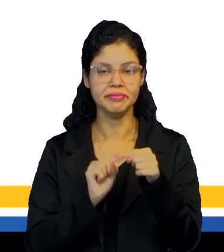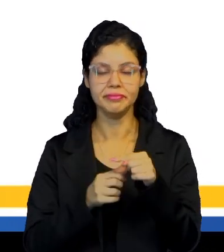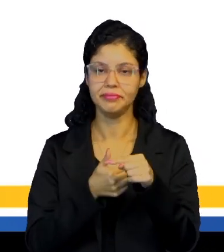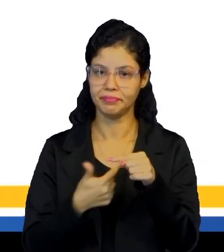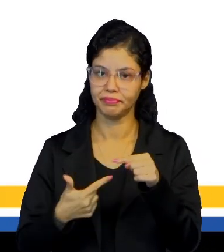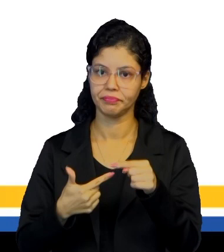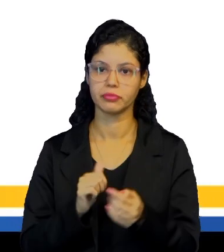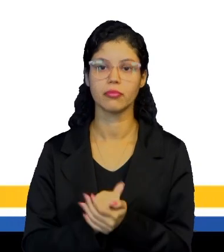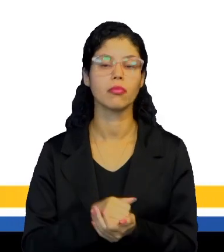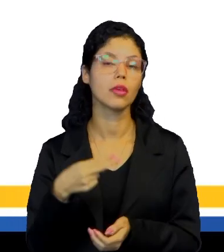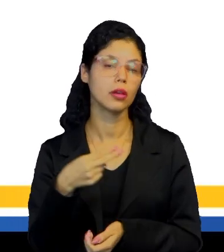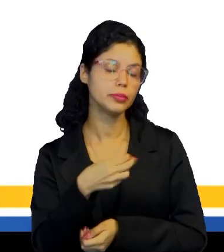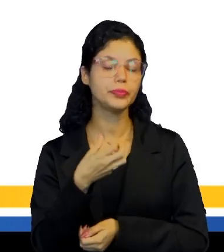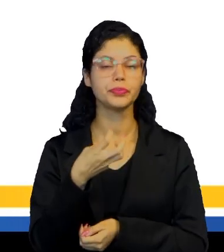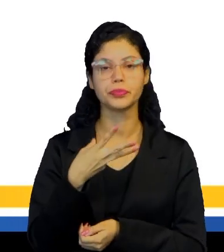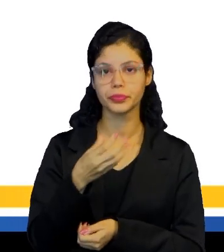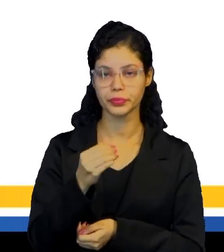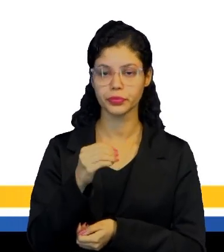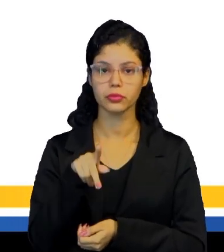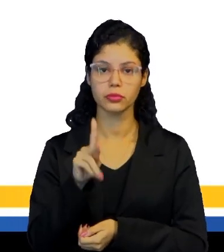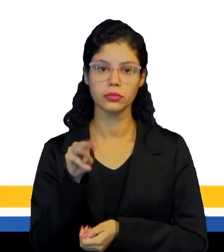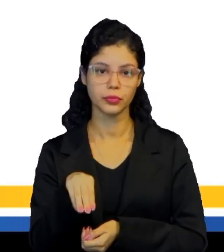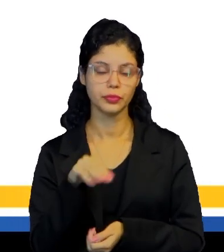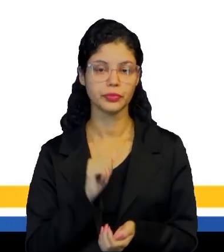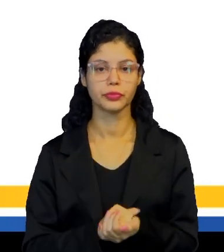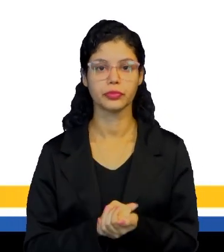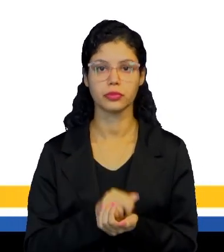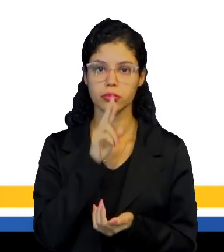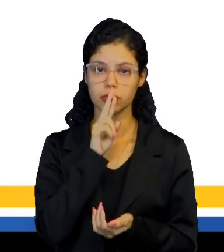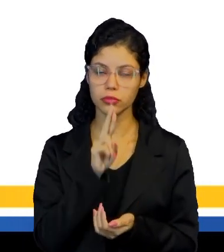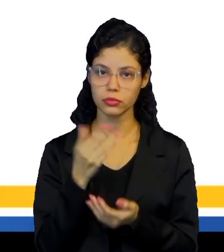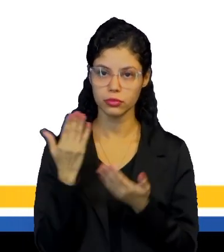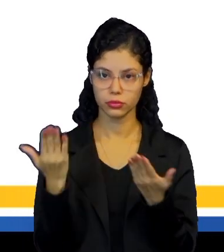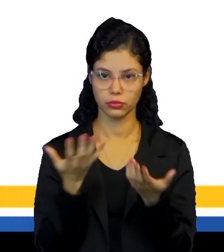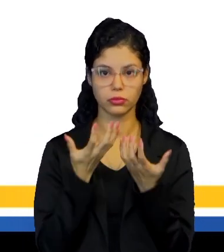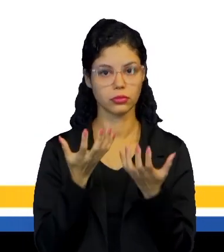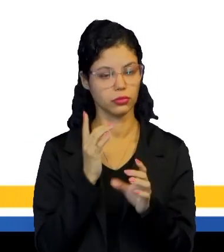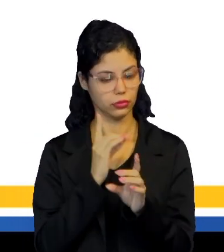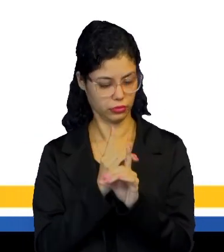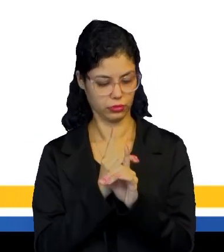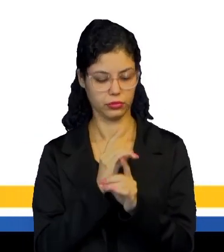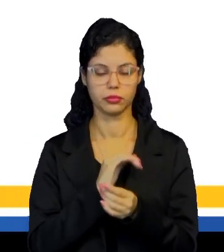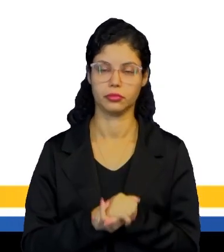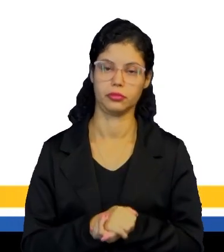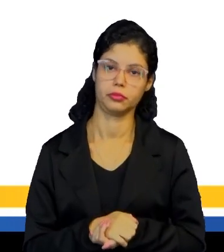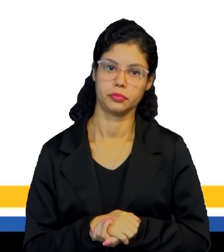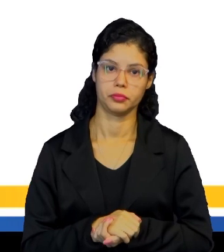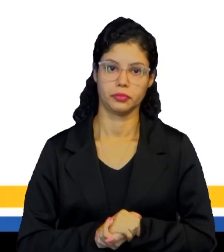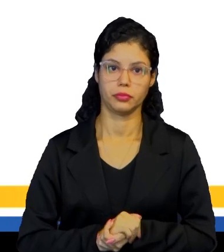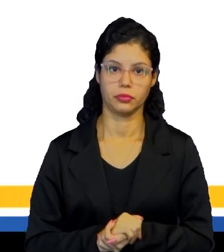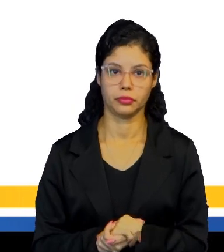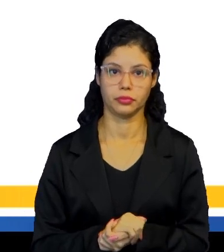dividido para 12 = 30 km Que el que a gente está querendo encontrar